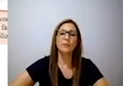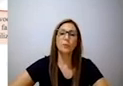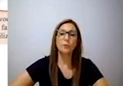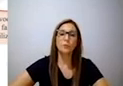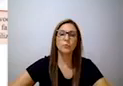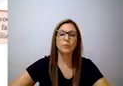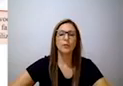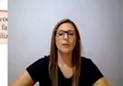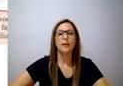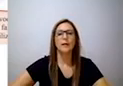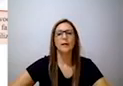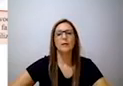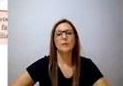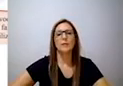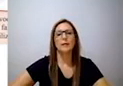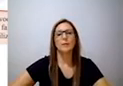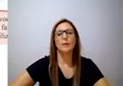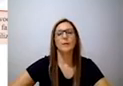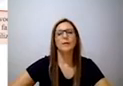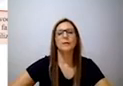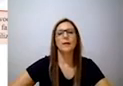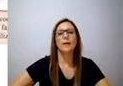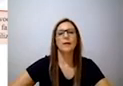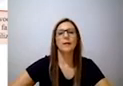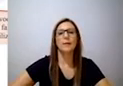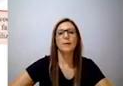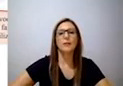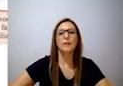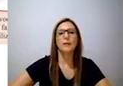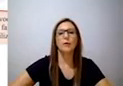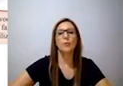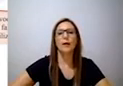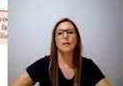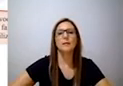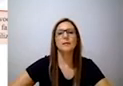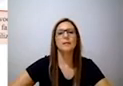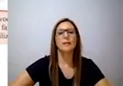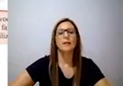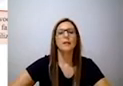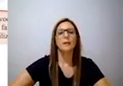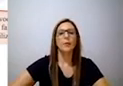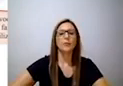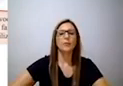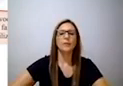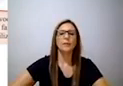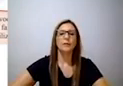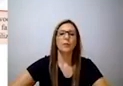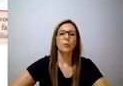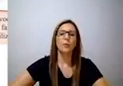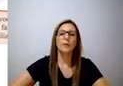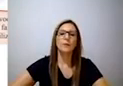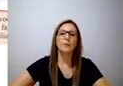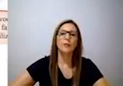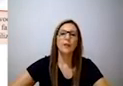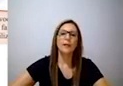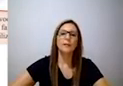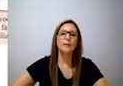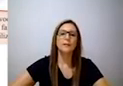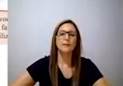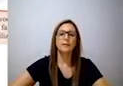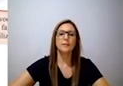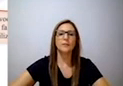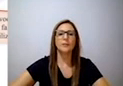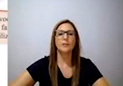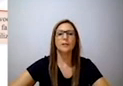no mundo. Ela é causada pela bactéria Chlamydia trachomatis, que pode infectar homens e mulheres e